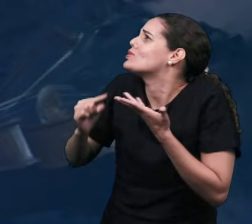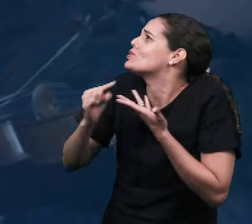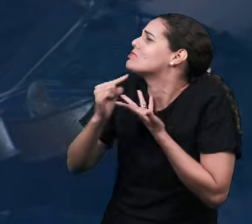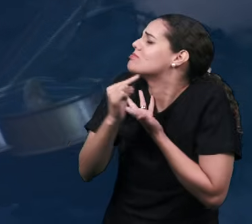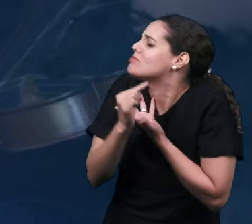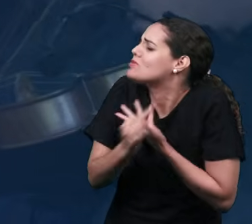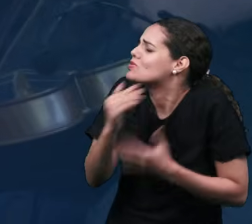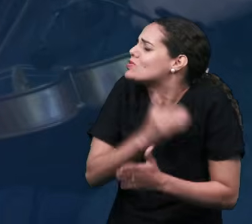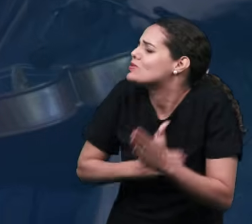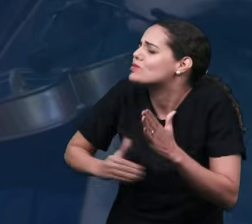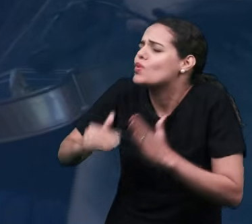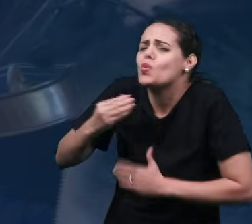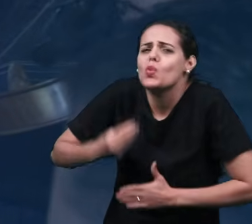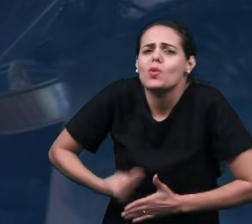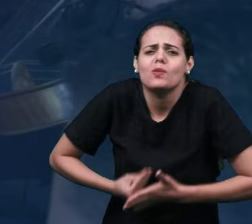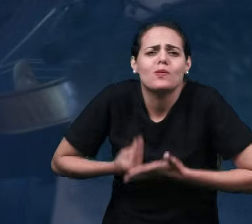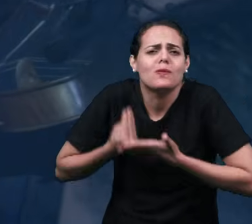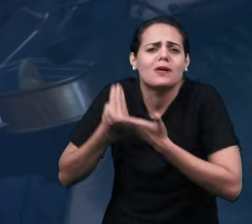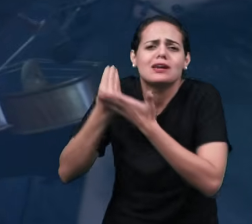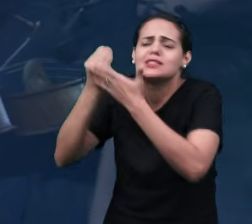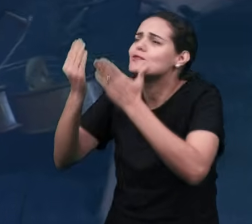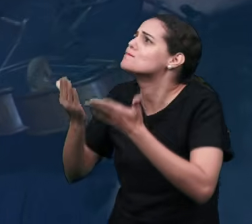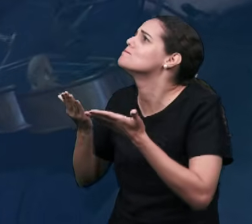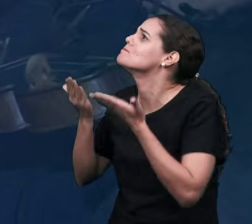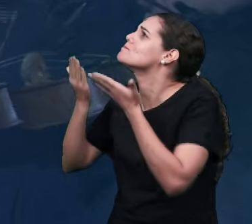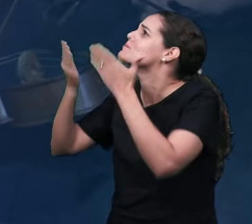Deus amou o mundo